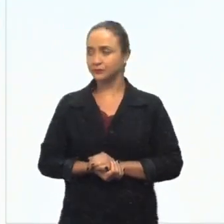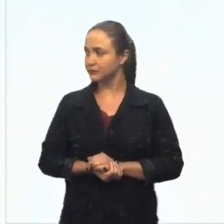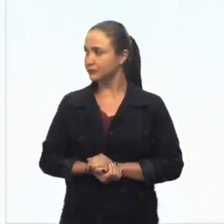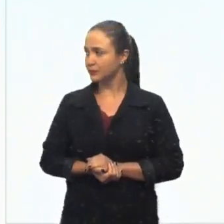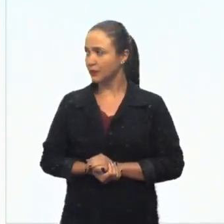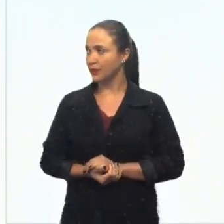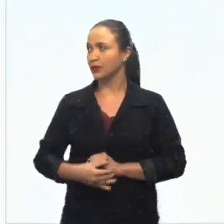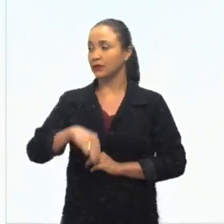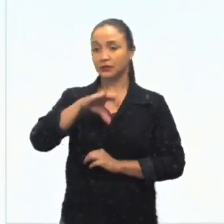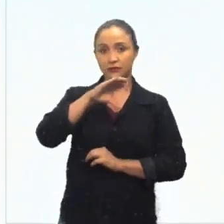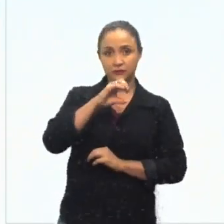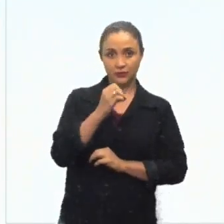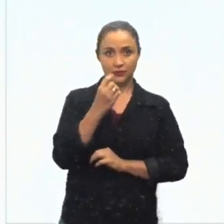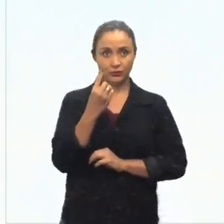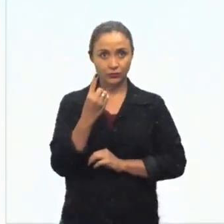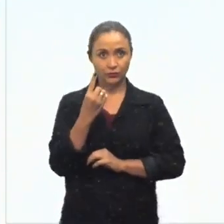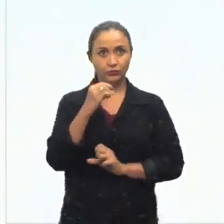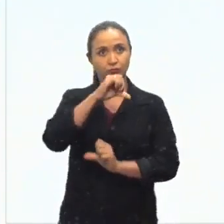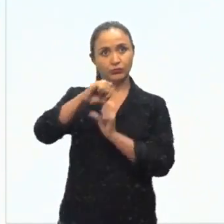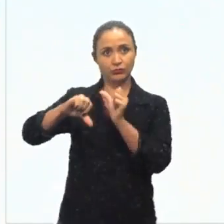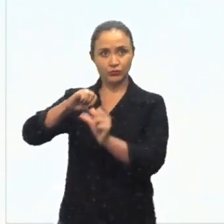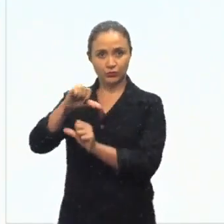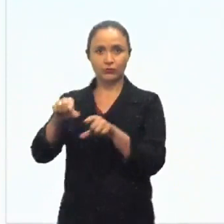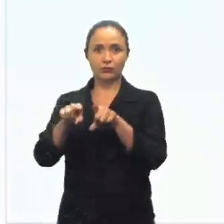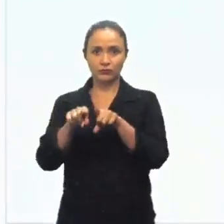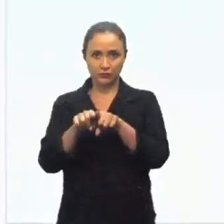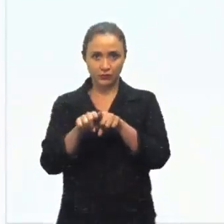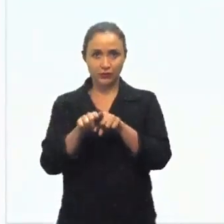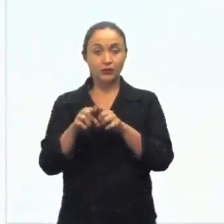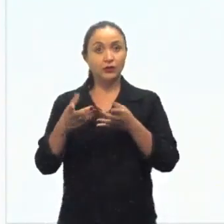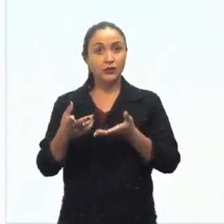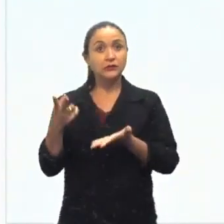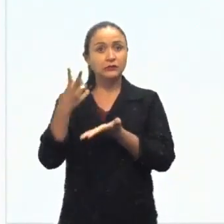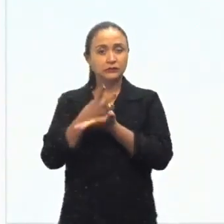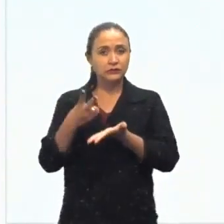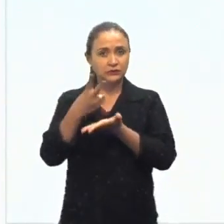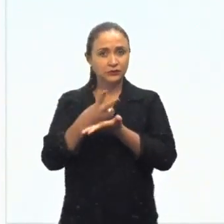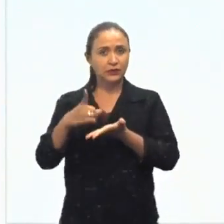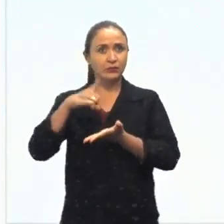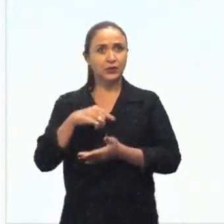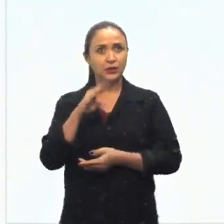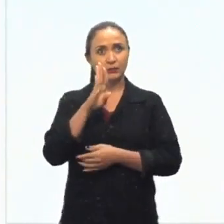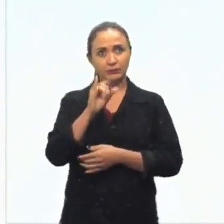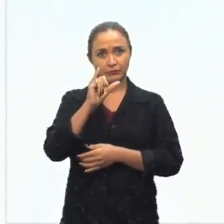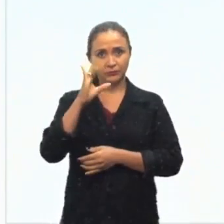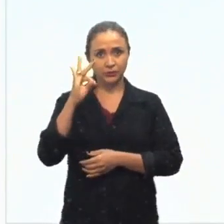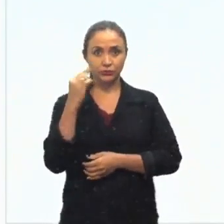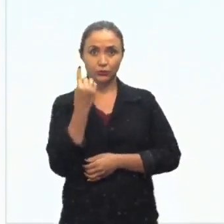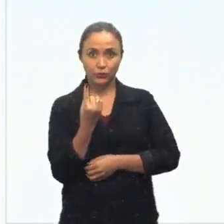De 0 para 1, a fase mudou. Então, toda vez que aparece um bit 1,